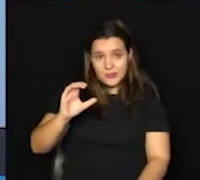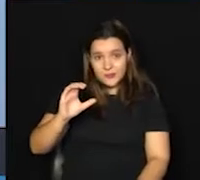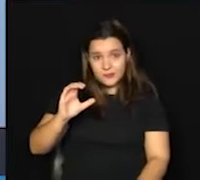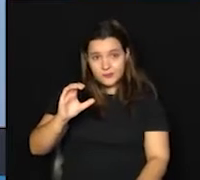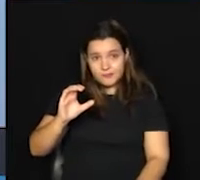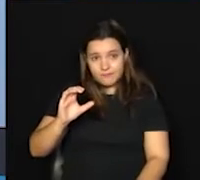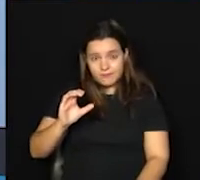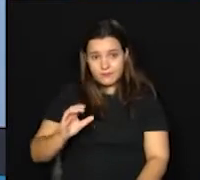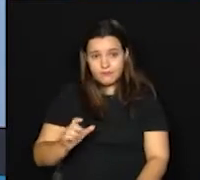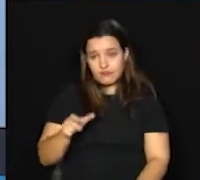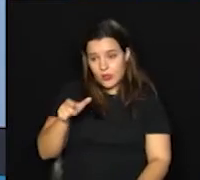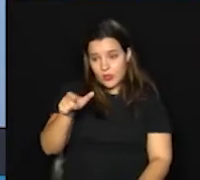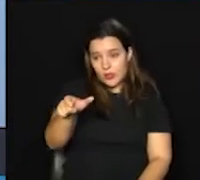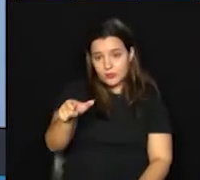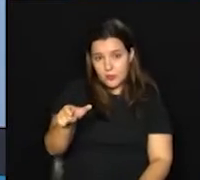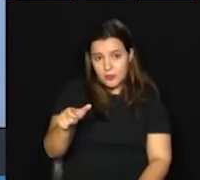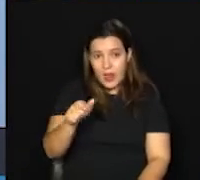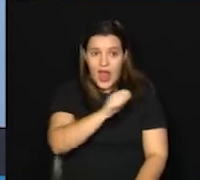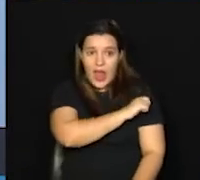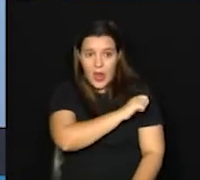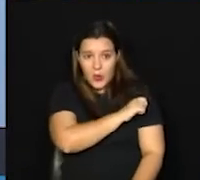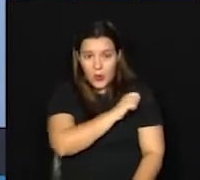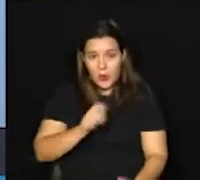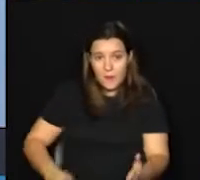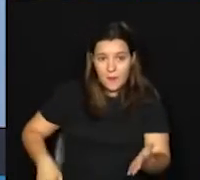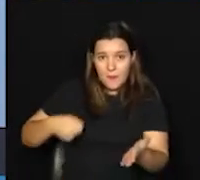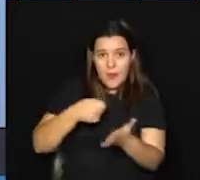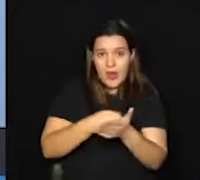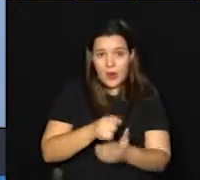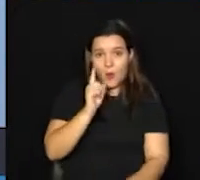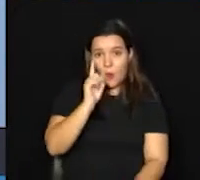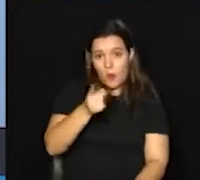4,55, portanto, o estudante paga R$